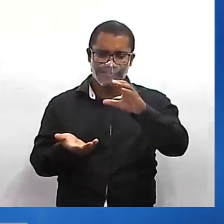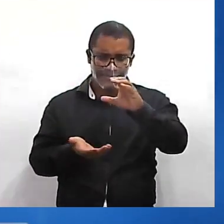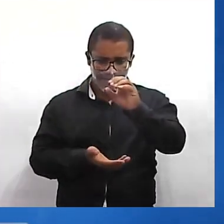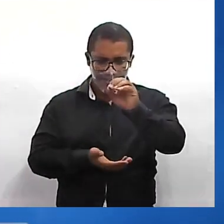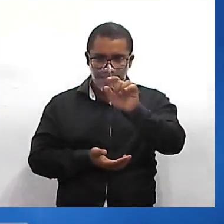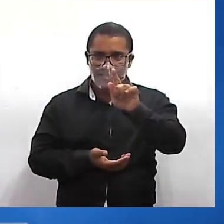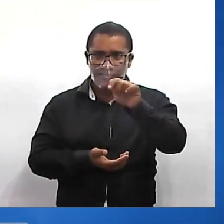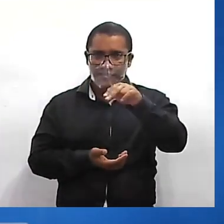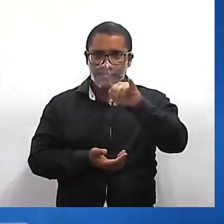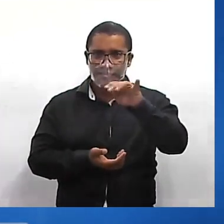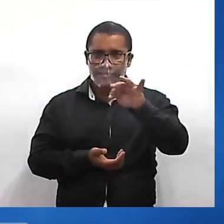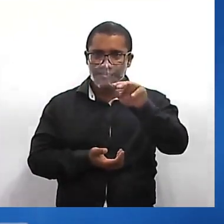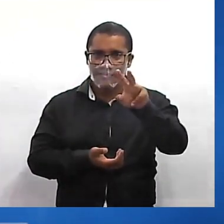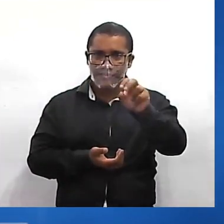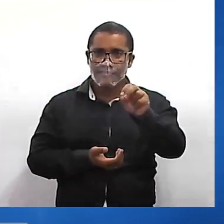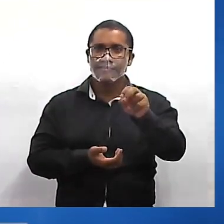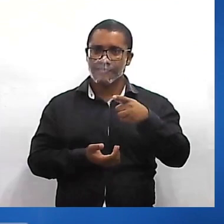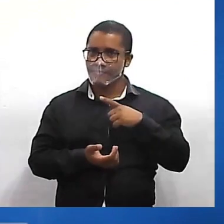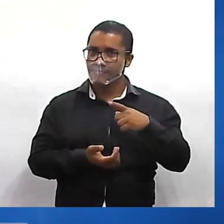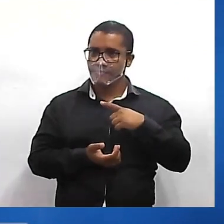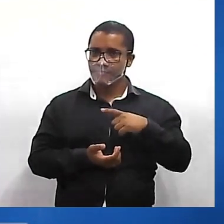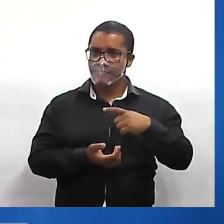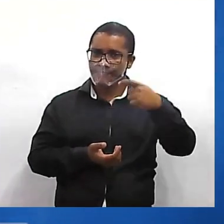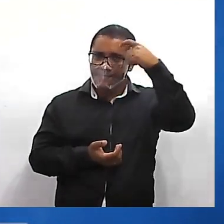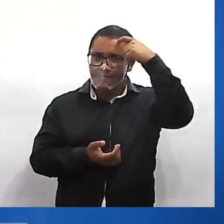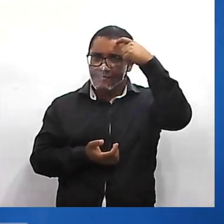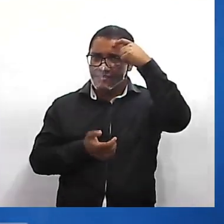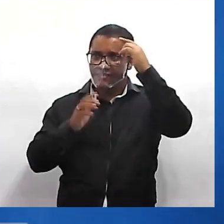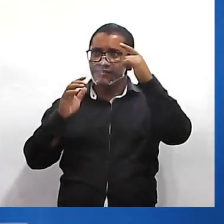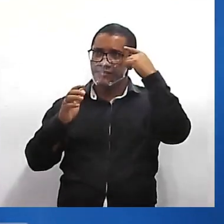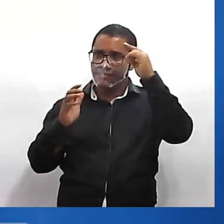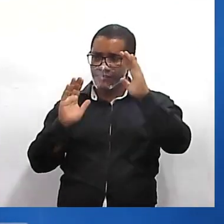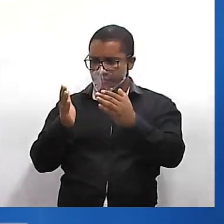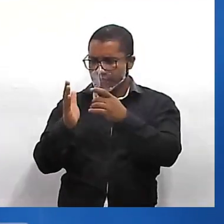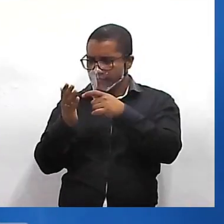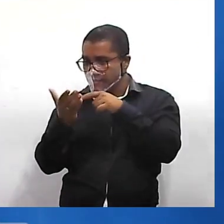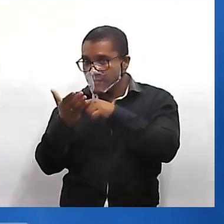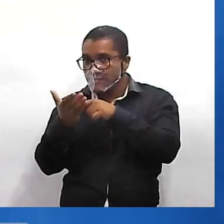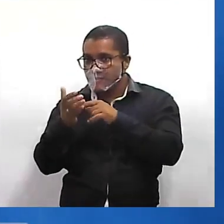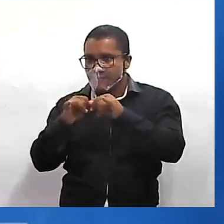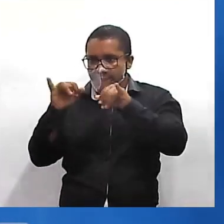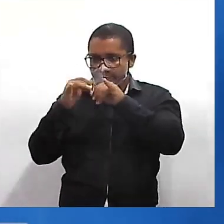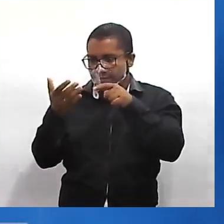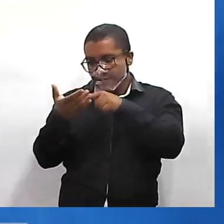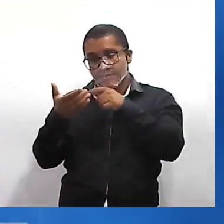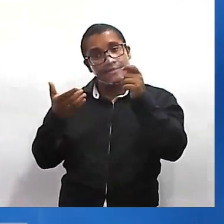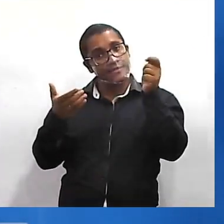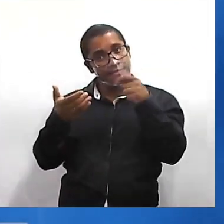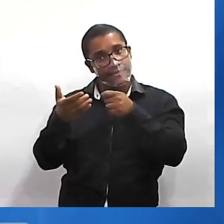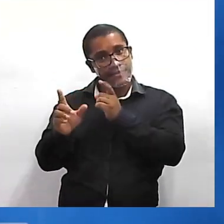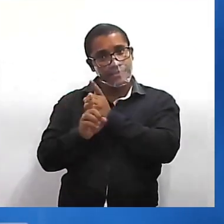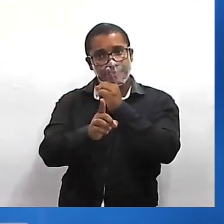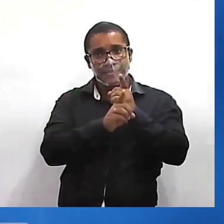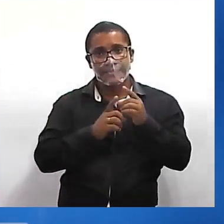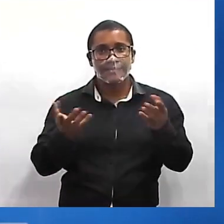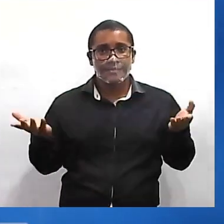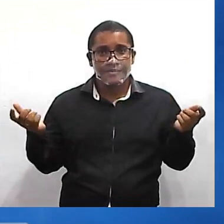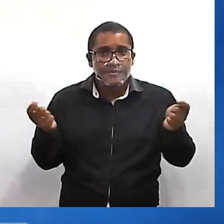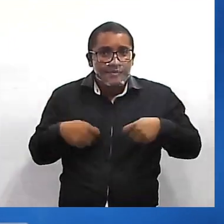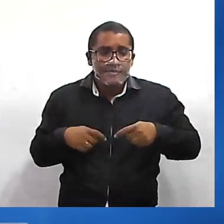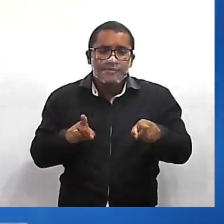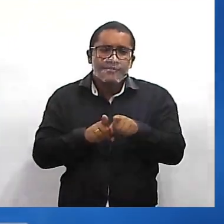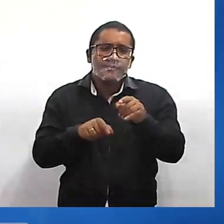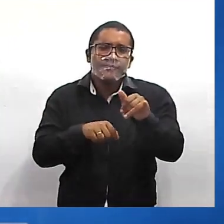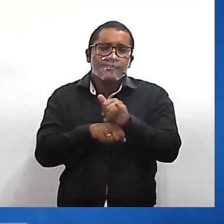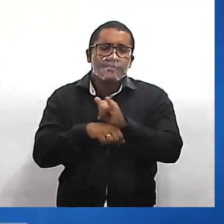gente viu no início que eu tenho as informações na palma da mão, eu tenho agora a possibilidade de que não é